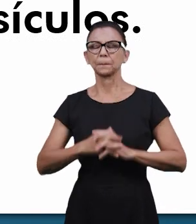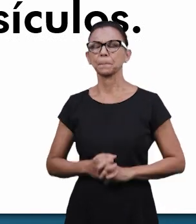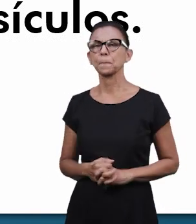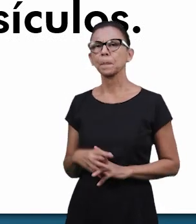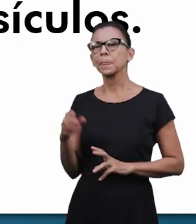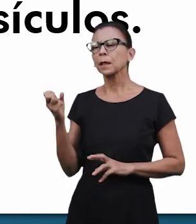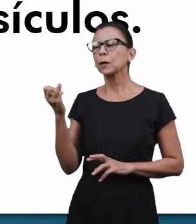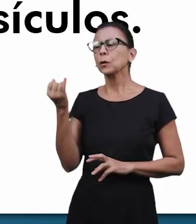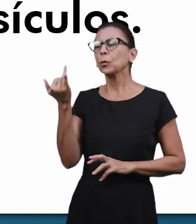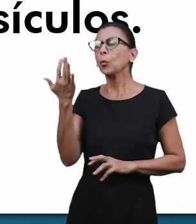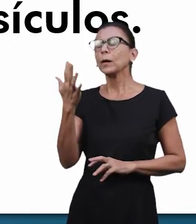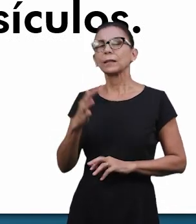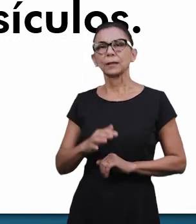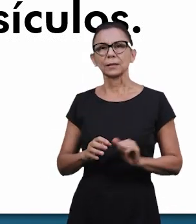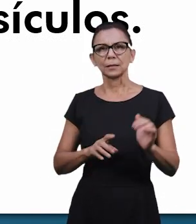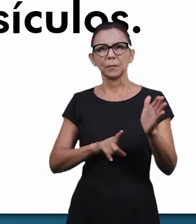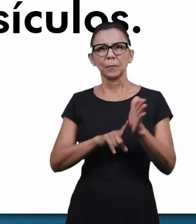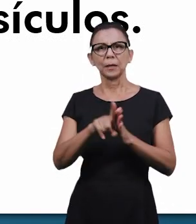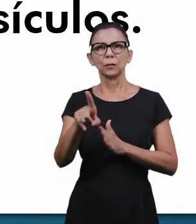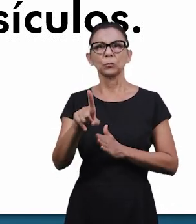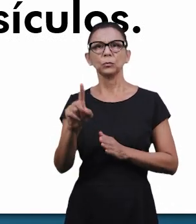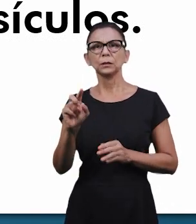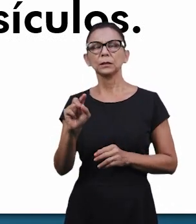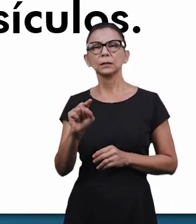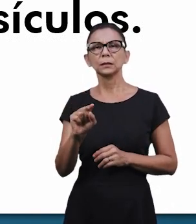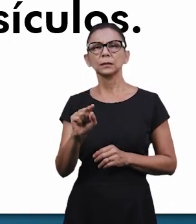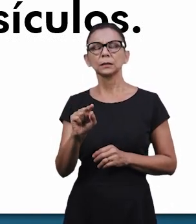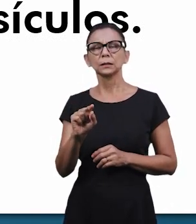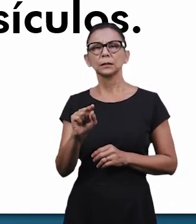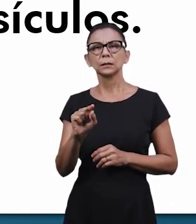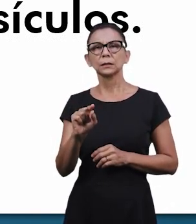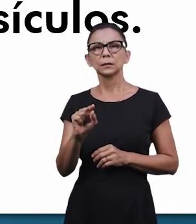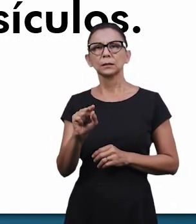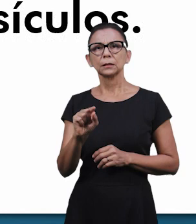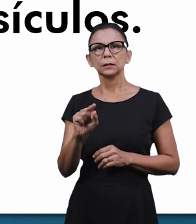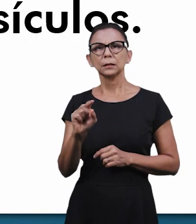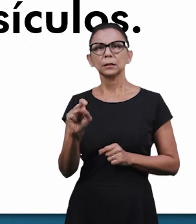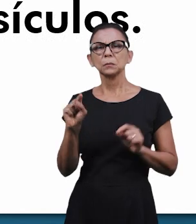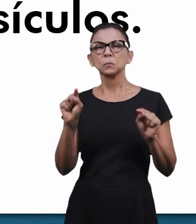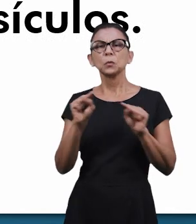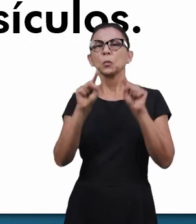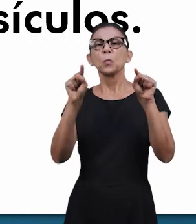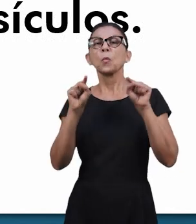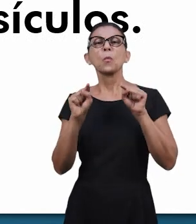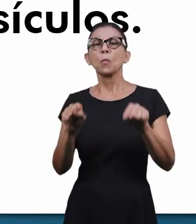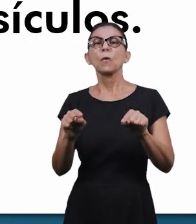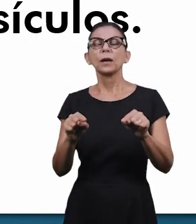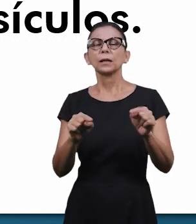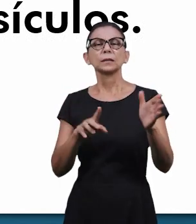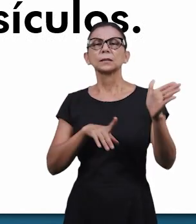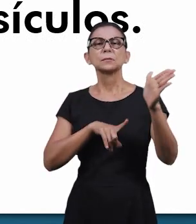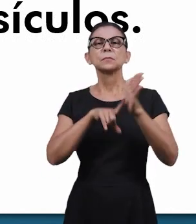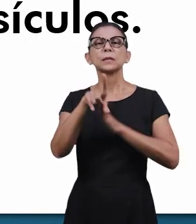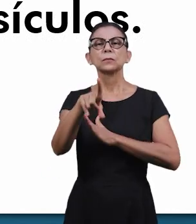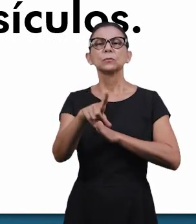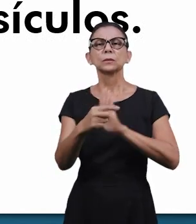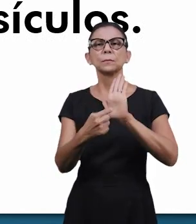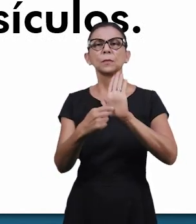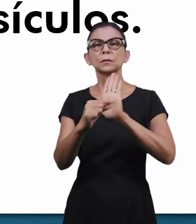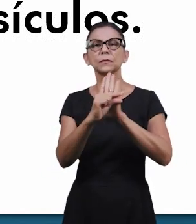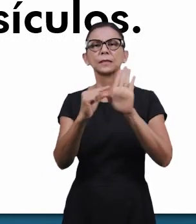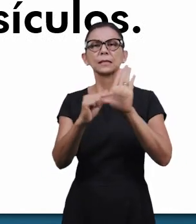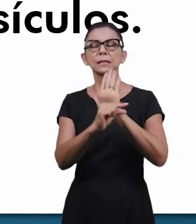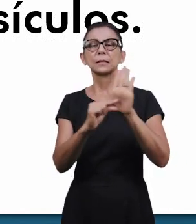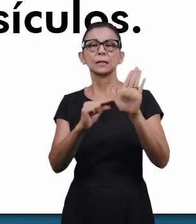seguinte: quantas e quais foram as perguntas feitas pelo doutor da lei a Jesus? Cite os